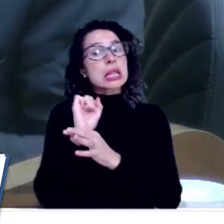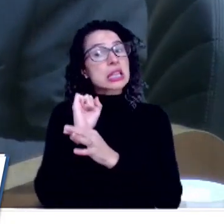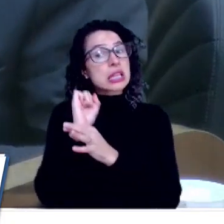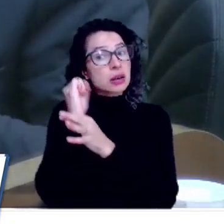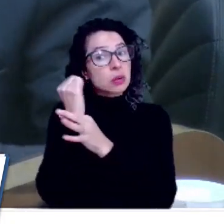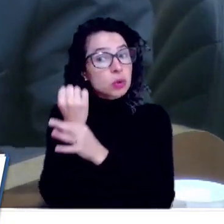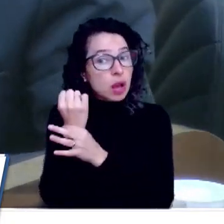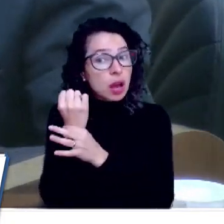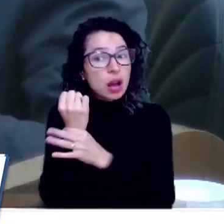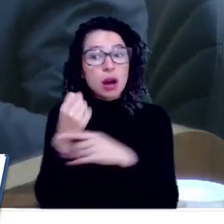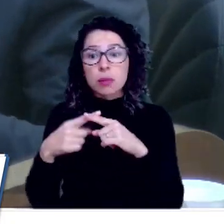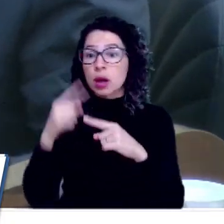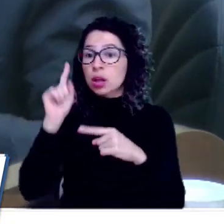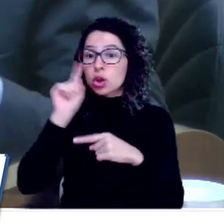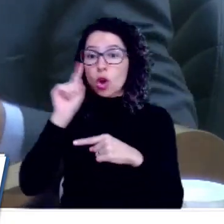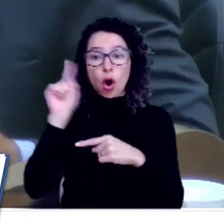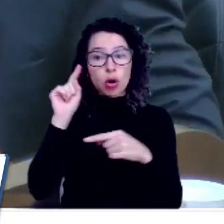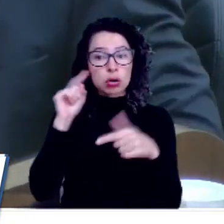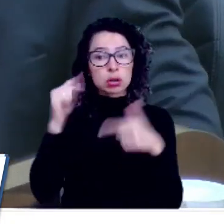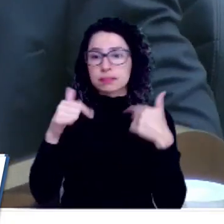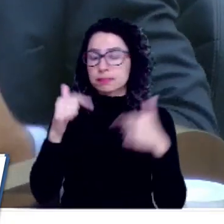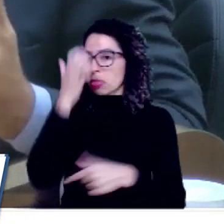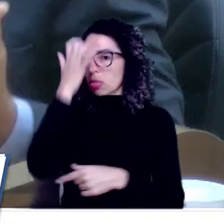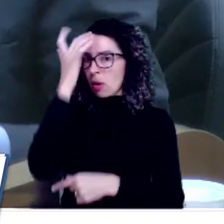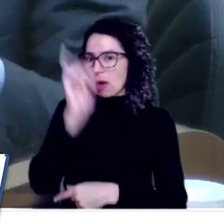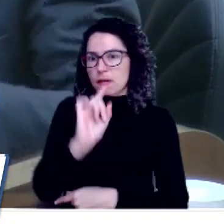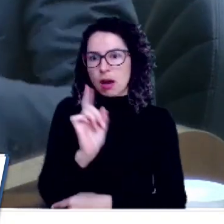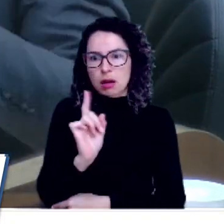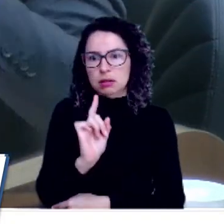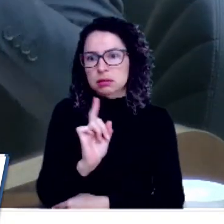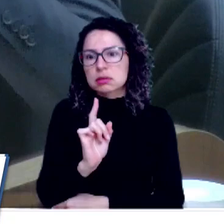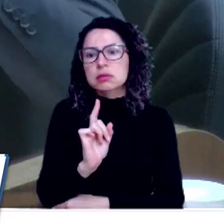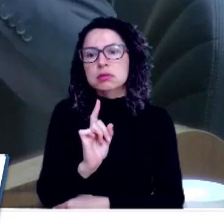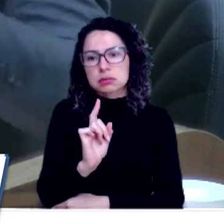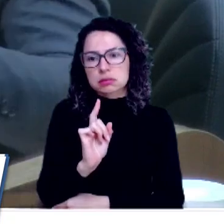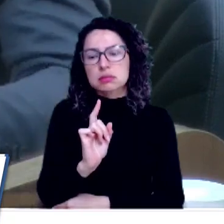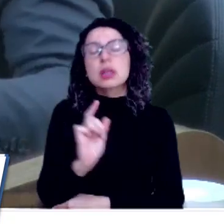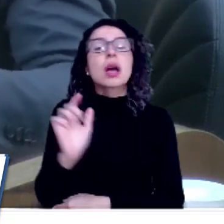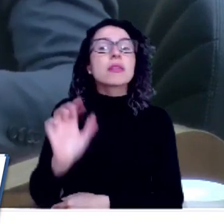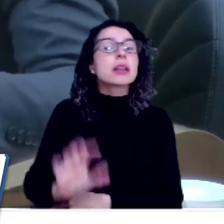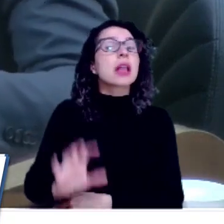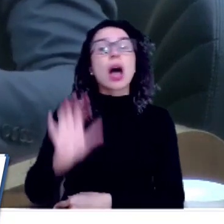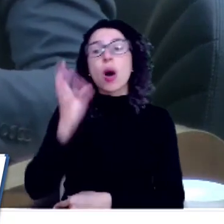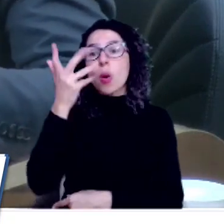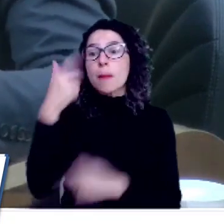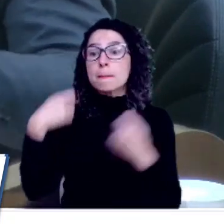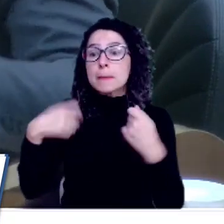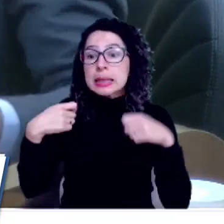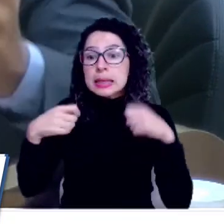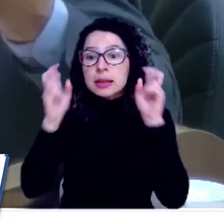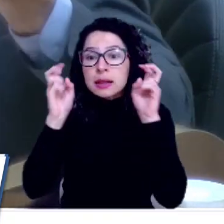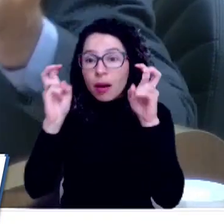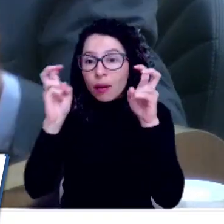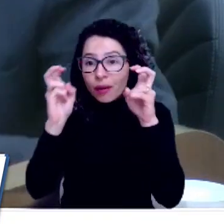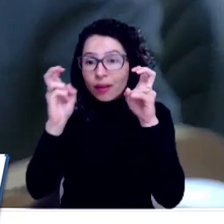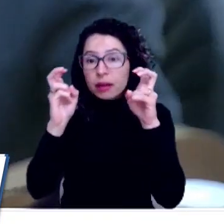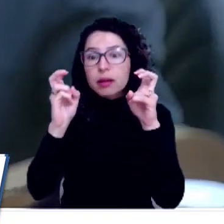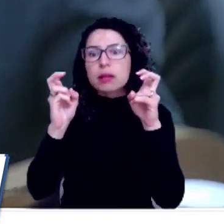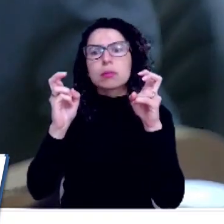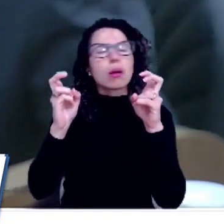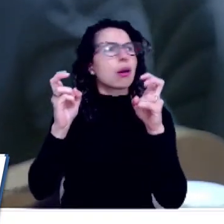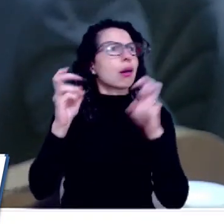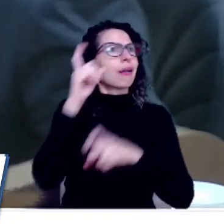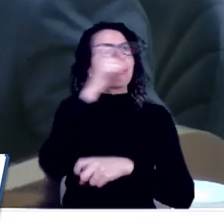dia a dia dos trabalhadores não é fácil. E quando tem que pegar um ônibus, é um sofrimento.